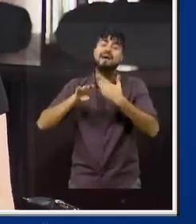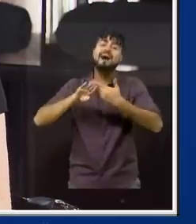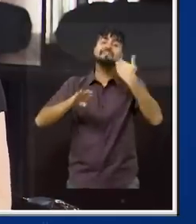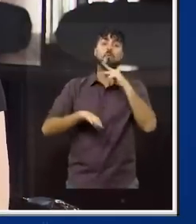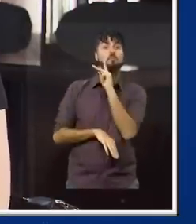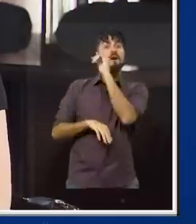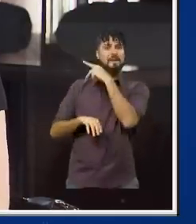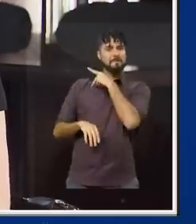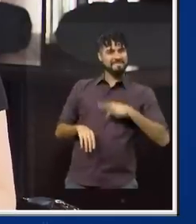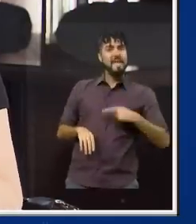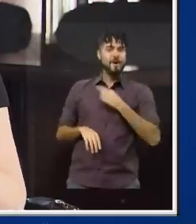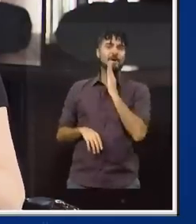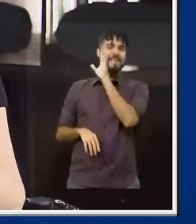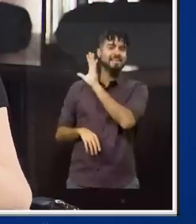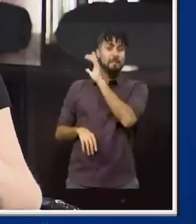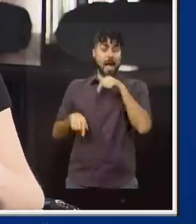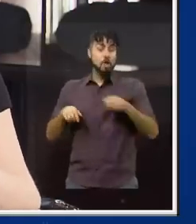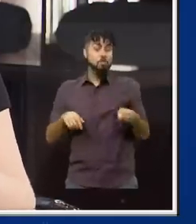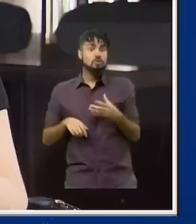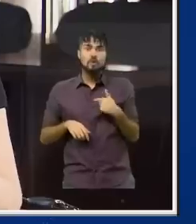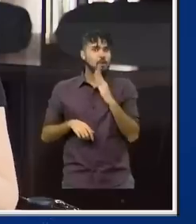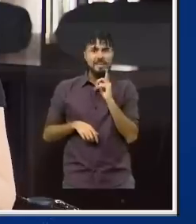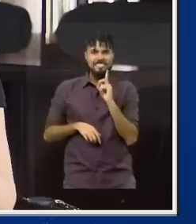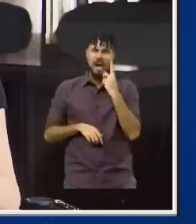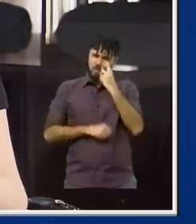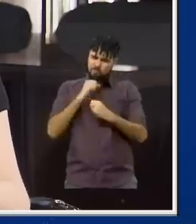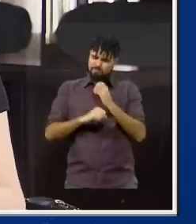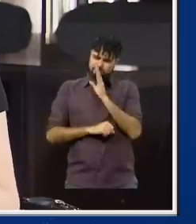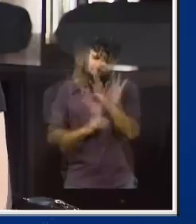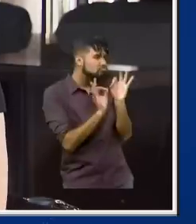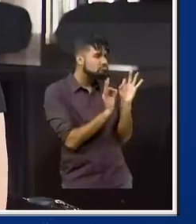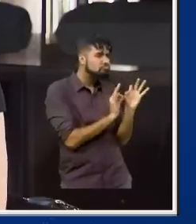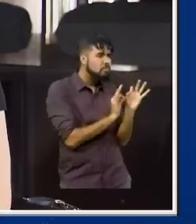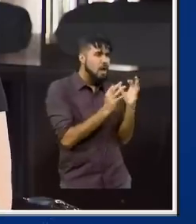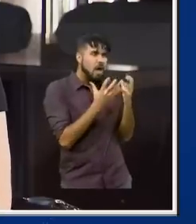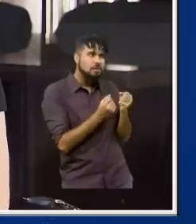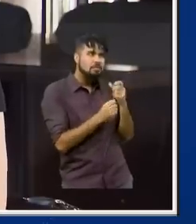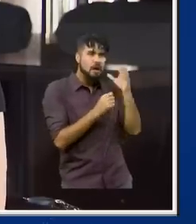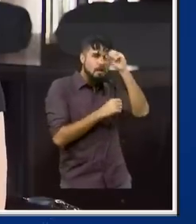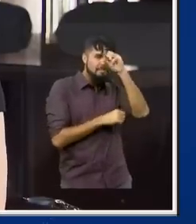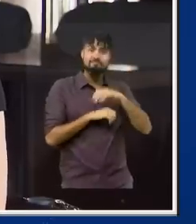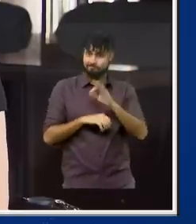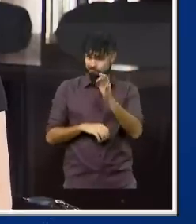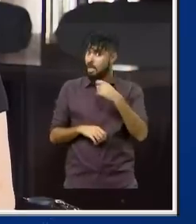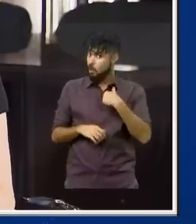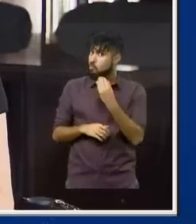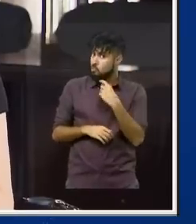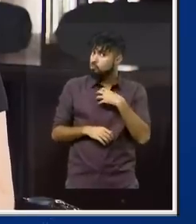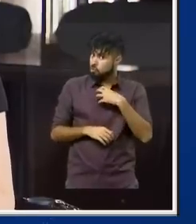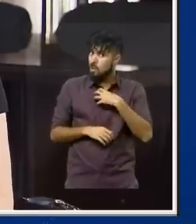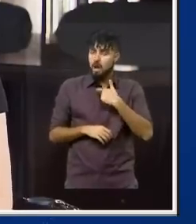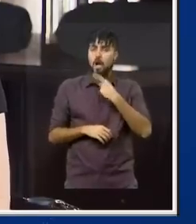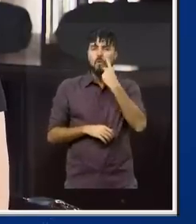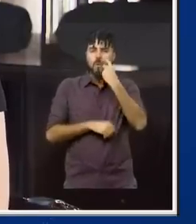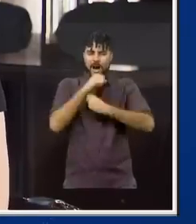diante de tamanho descalabro tamanho de respeito com essas mulheres que estavam ali na linha de frente da